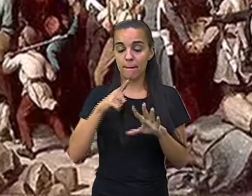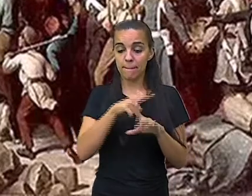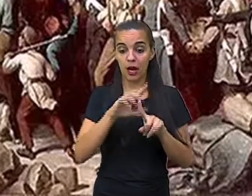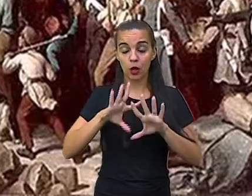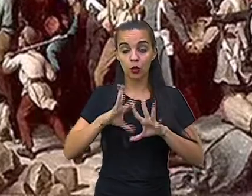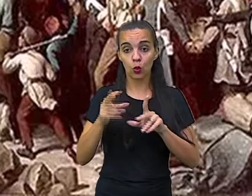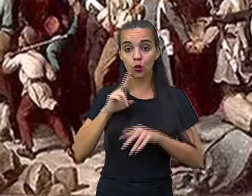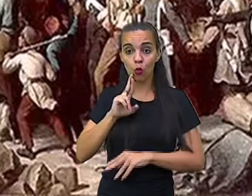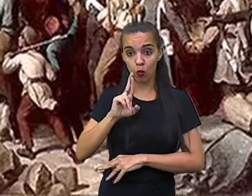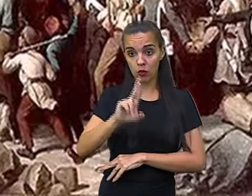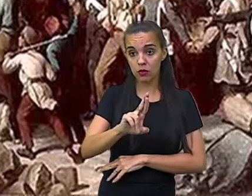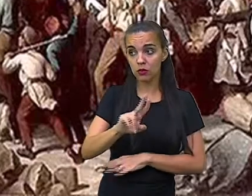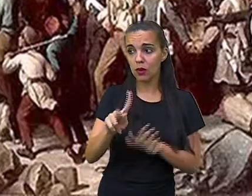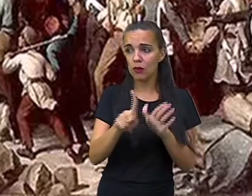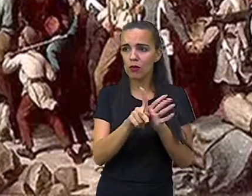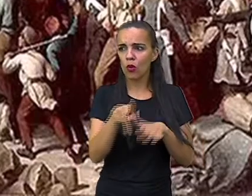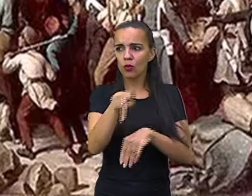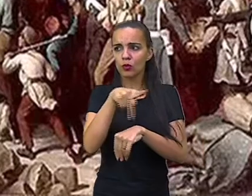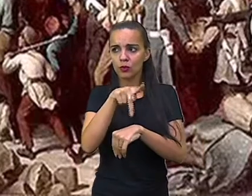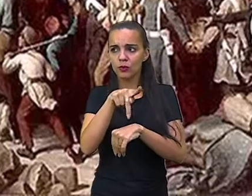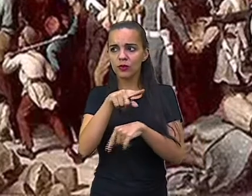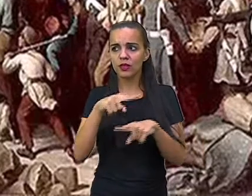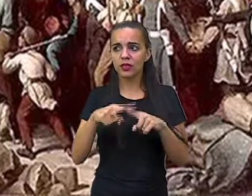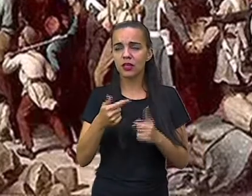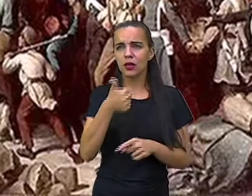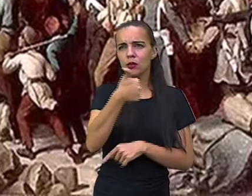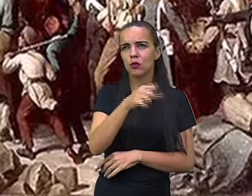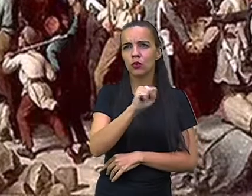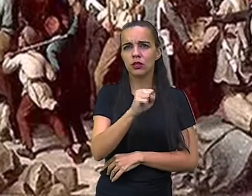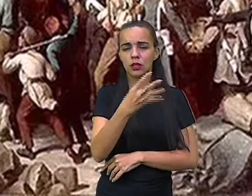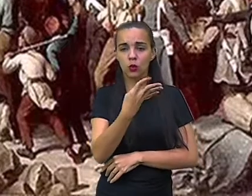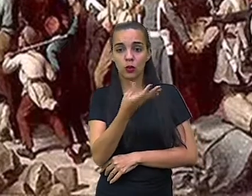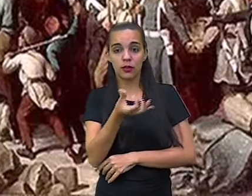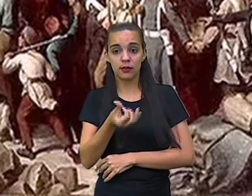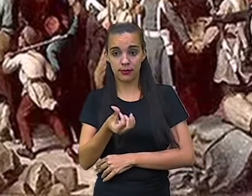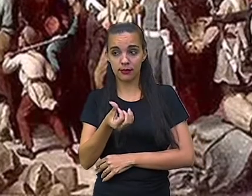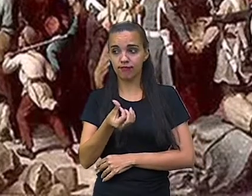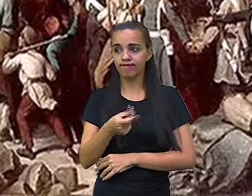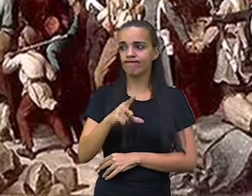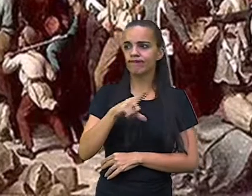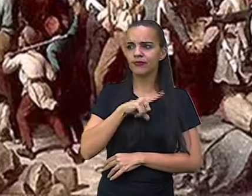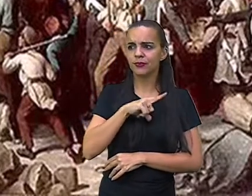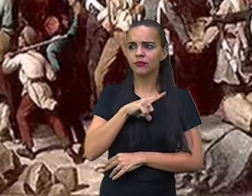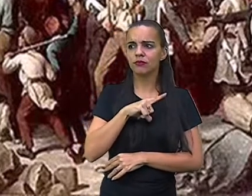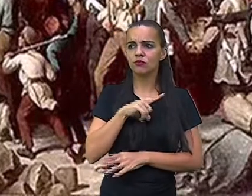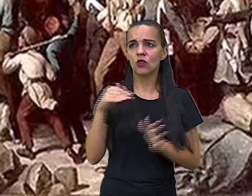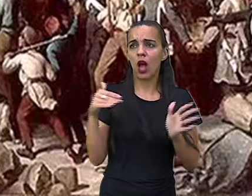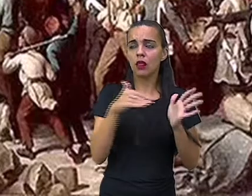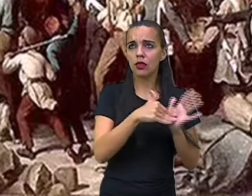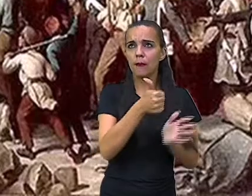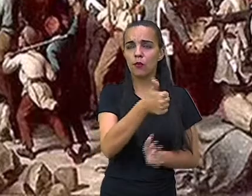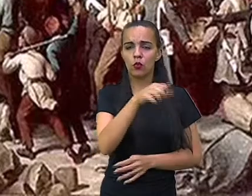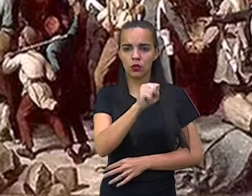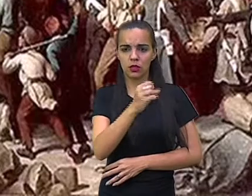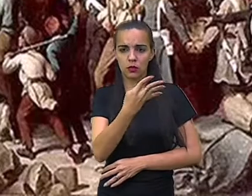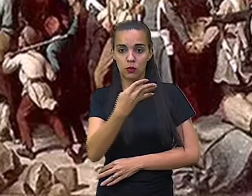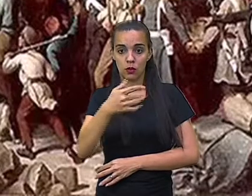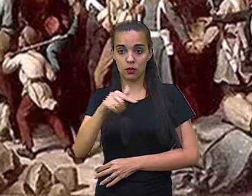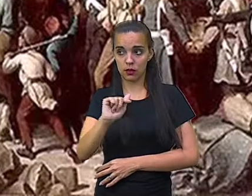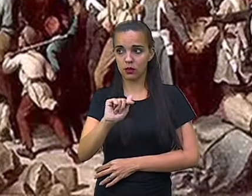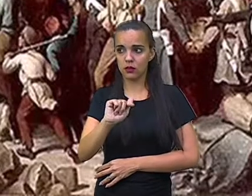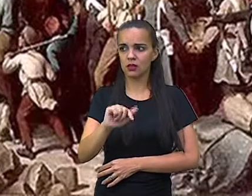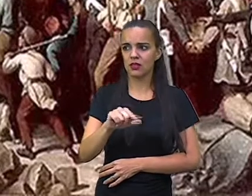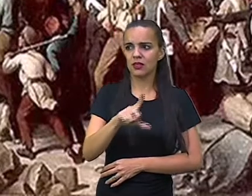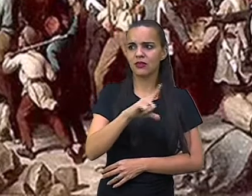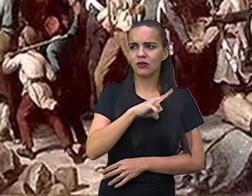resultado no setor agrícola entre 1846 e 1847.